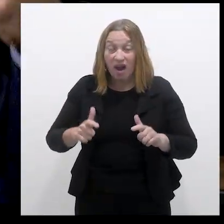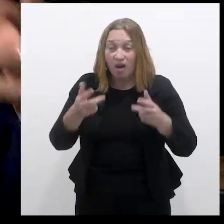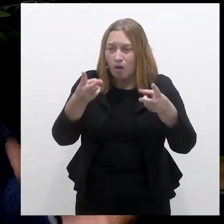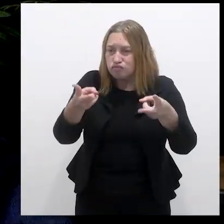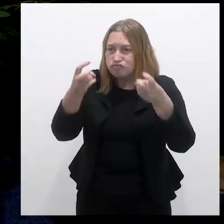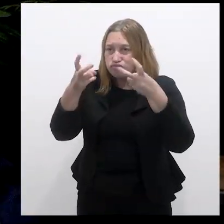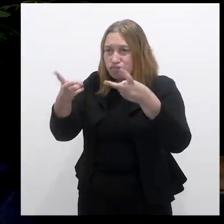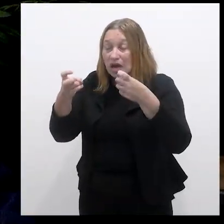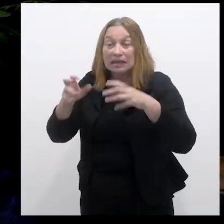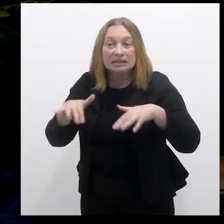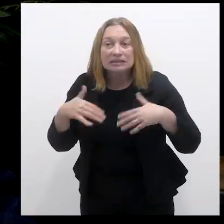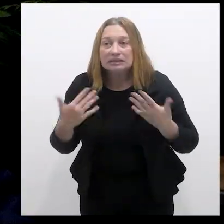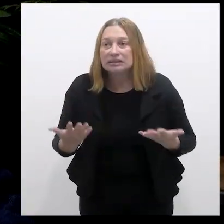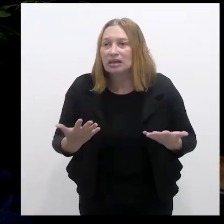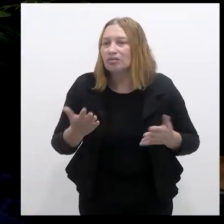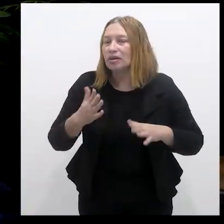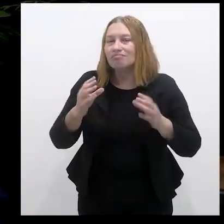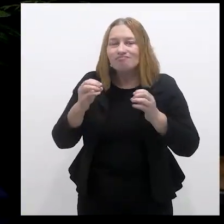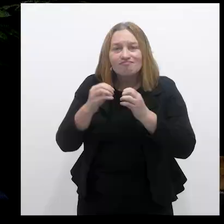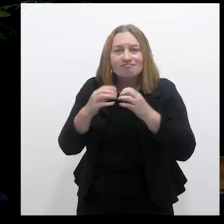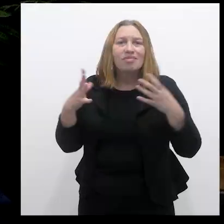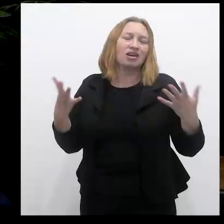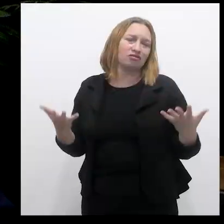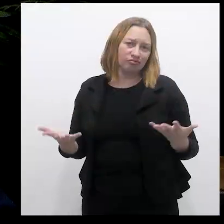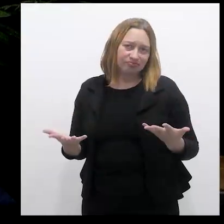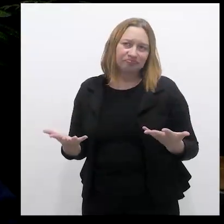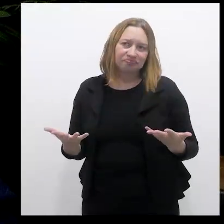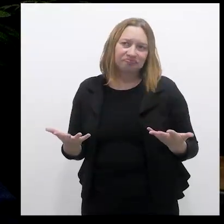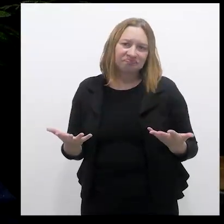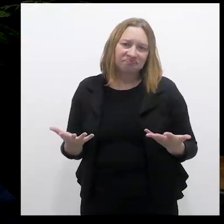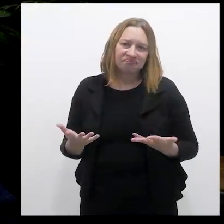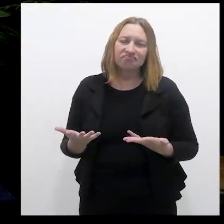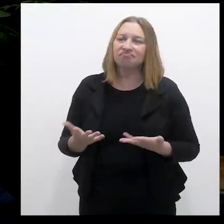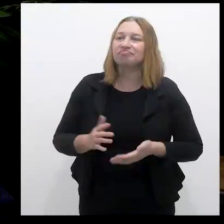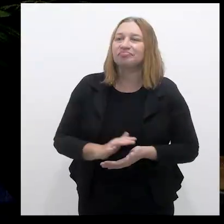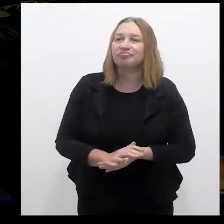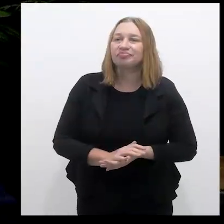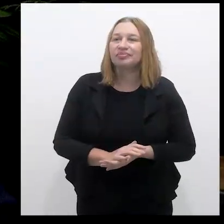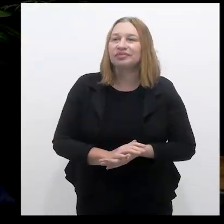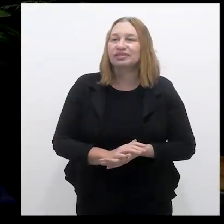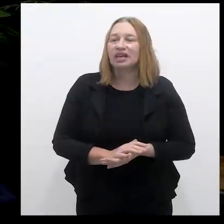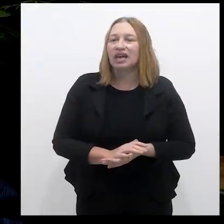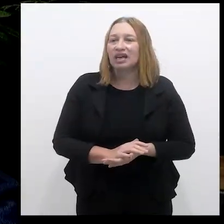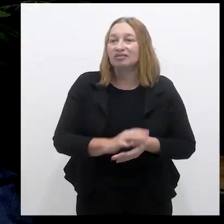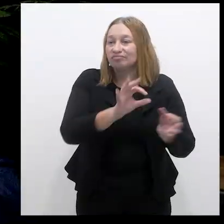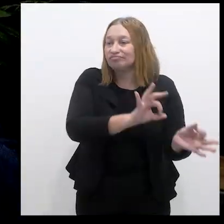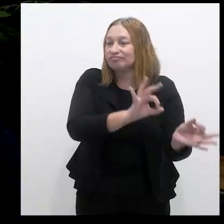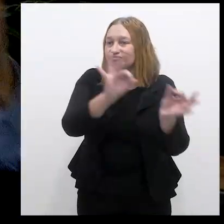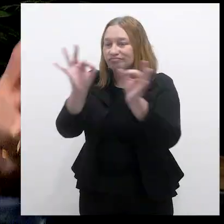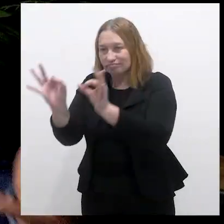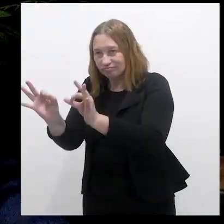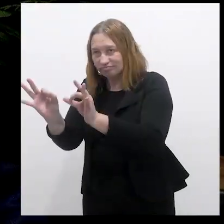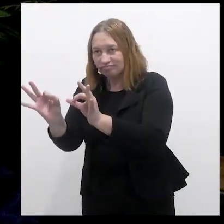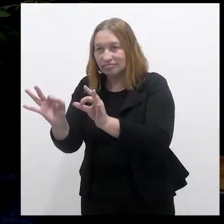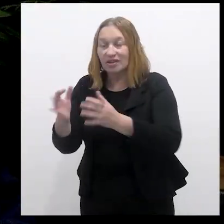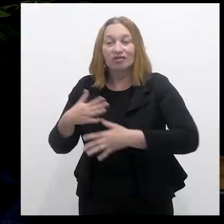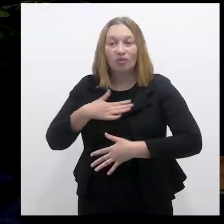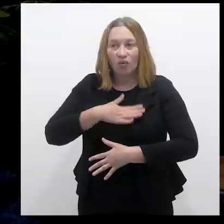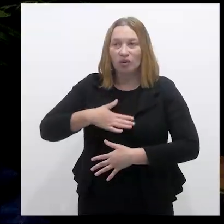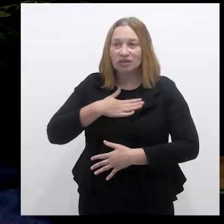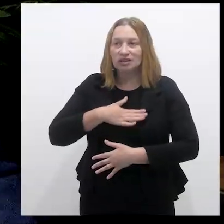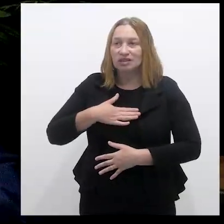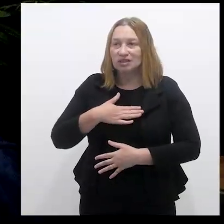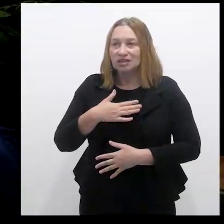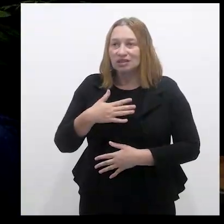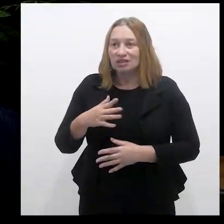nossa percepção, né? Então é algo muito, muito mágico Uhum. e sem dúvida nenhuma o público que estiver assistindo,